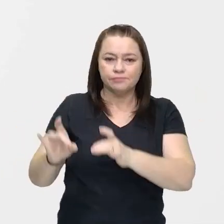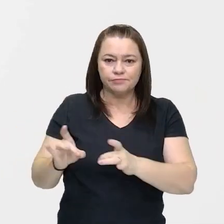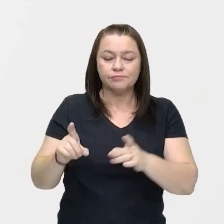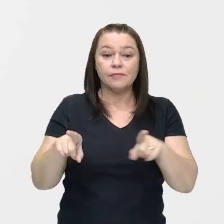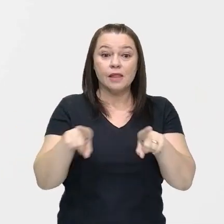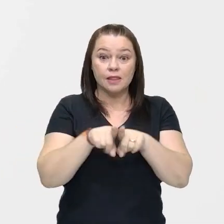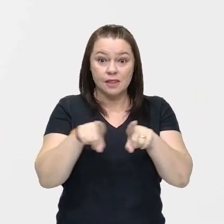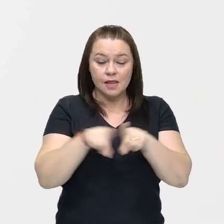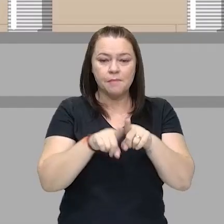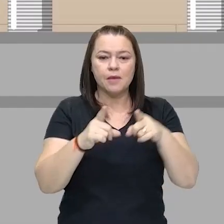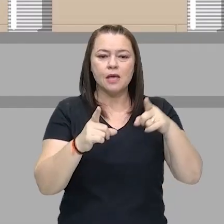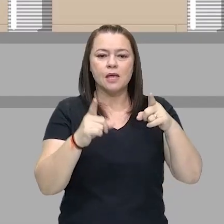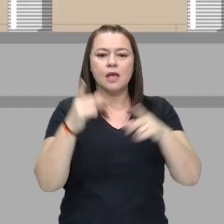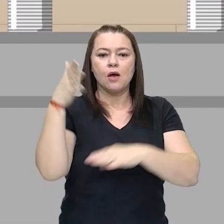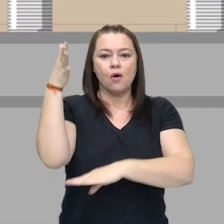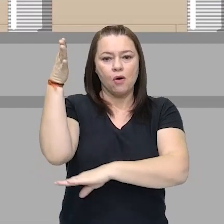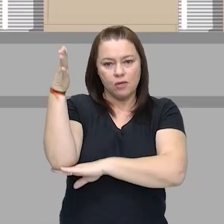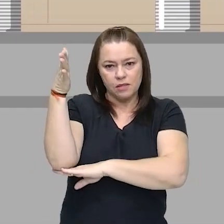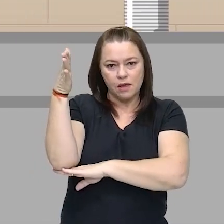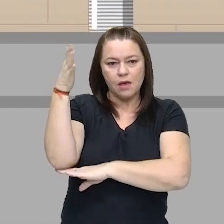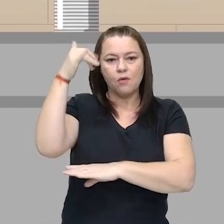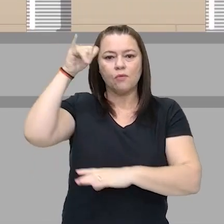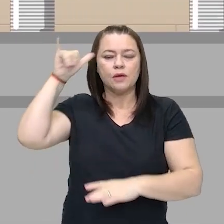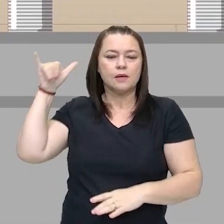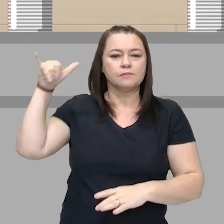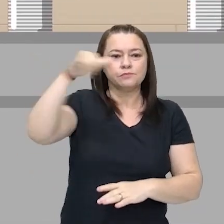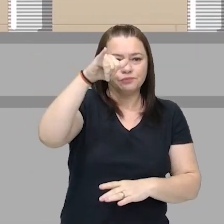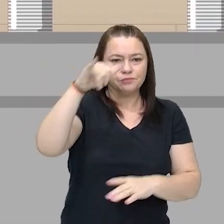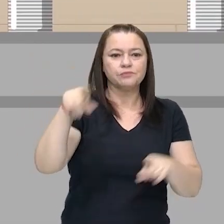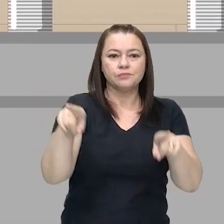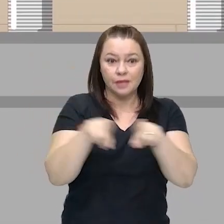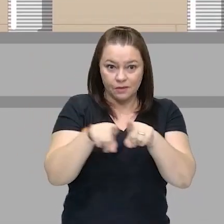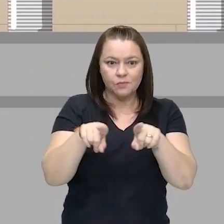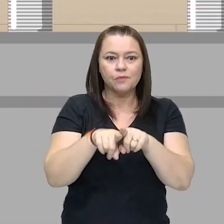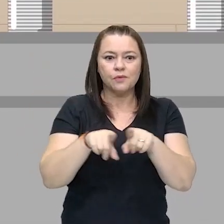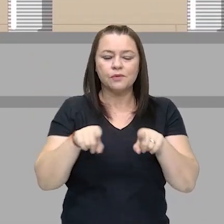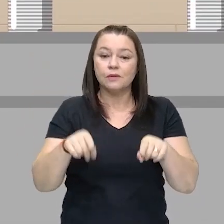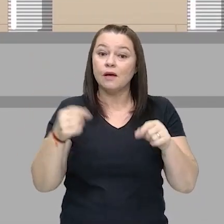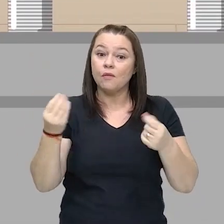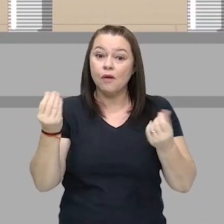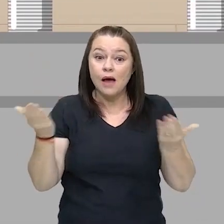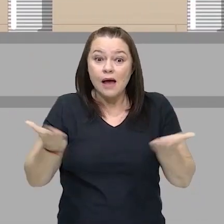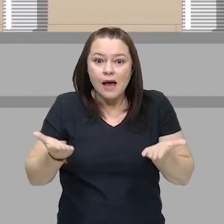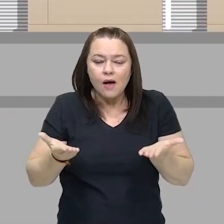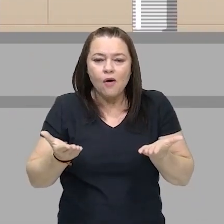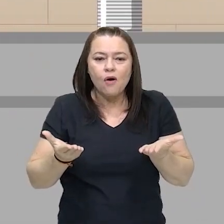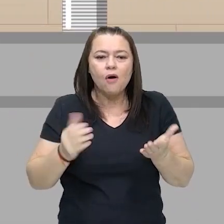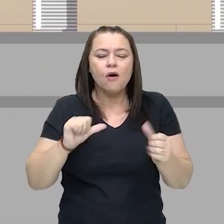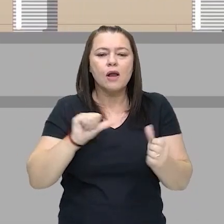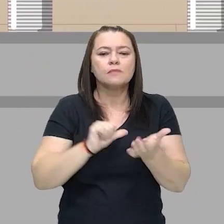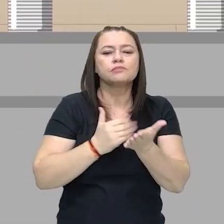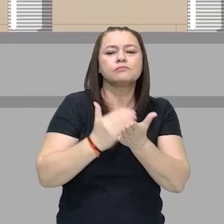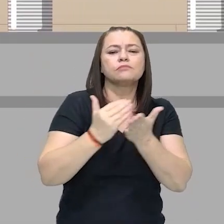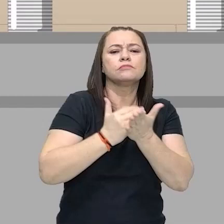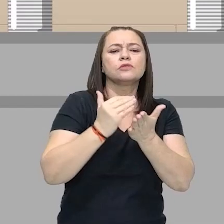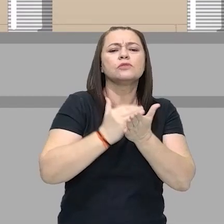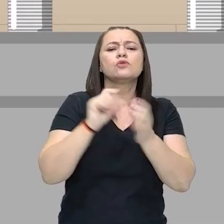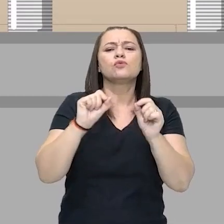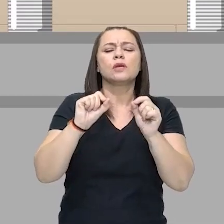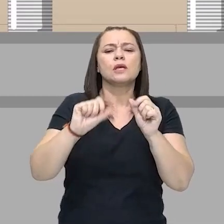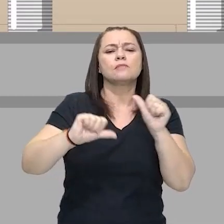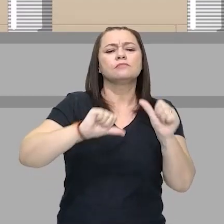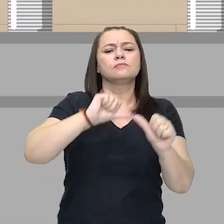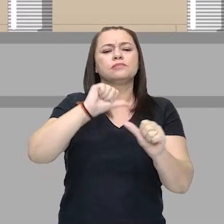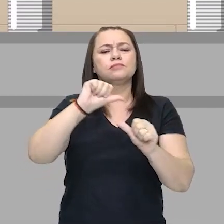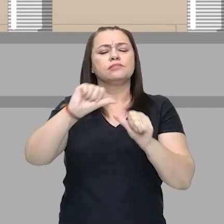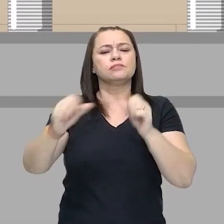aeroporto internacional. Olha aqui para mim, como nós comentamos, aqui começou a virar o paraíso do consumo. Todo